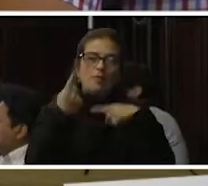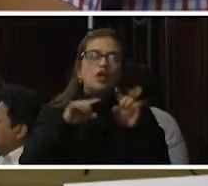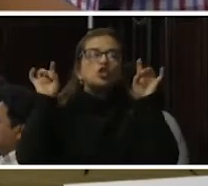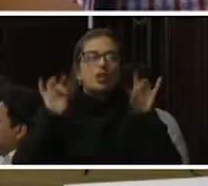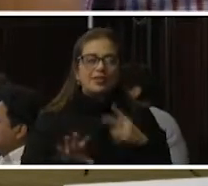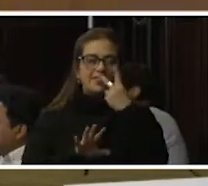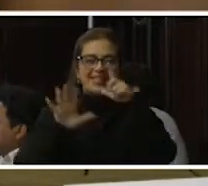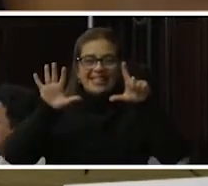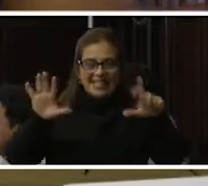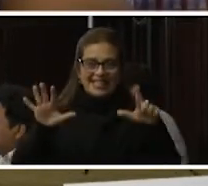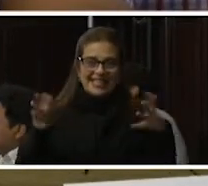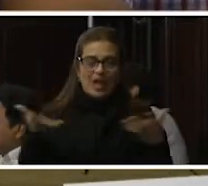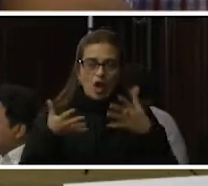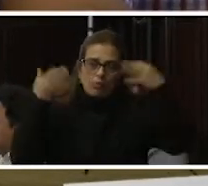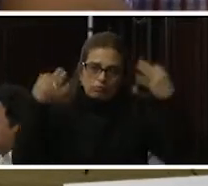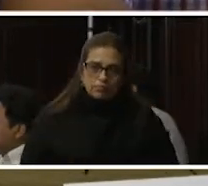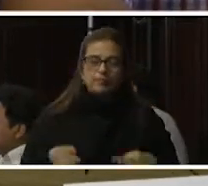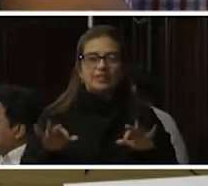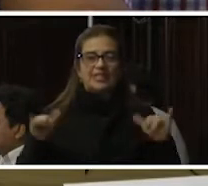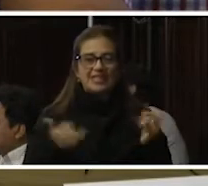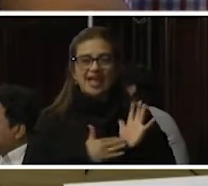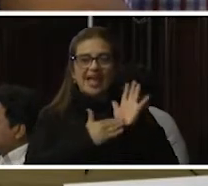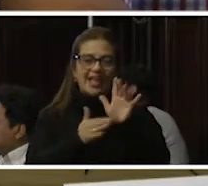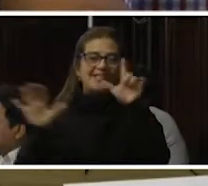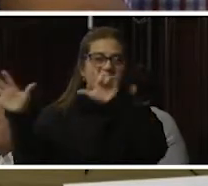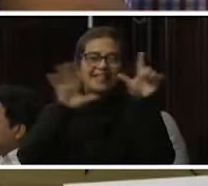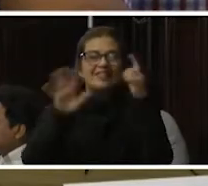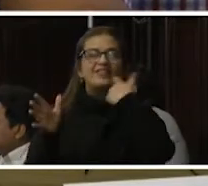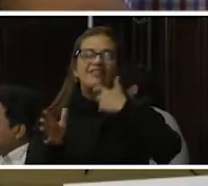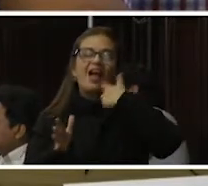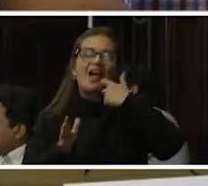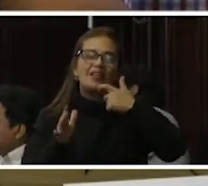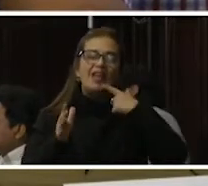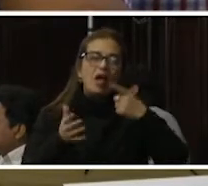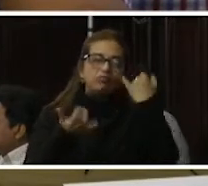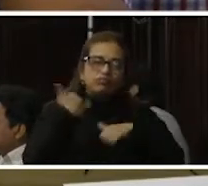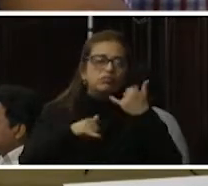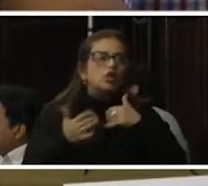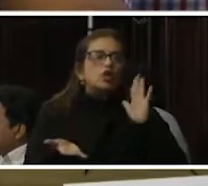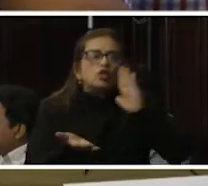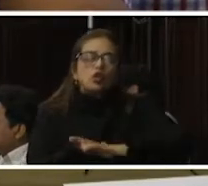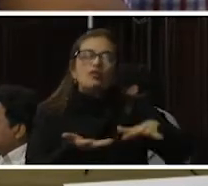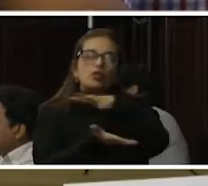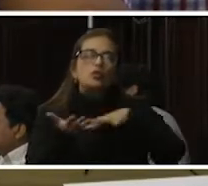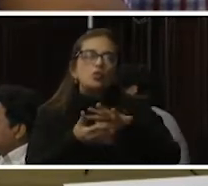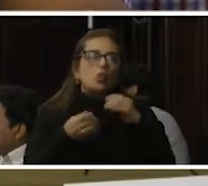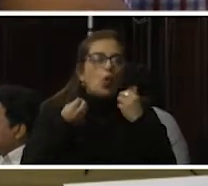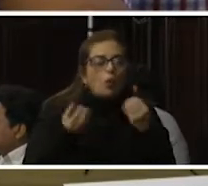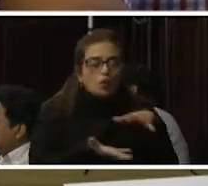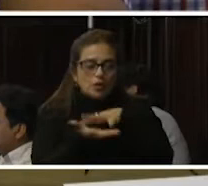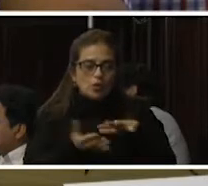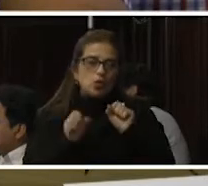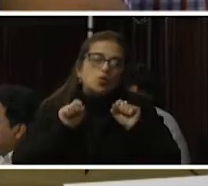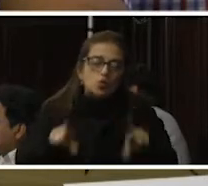26 registros são confirmados e 77 carecem de informações conclusivas sobre a sua existência. Na